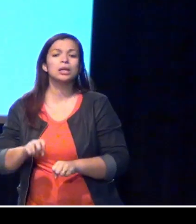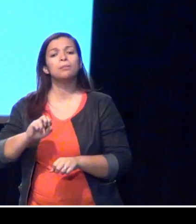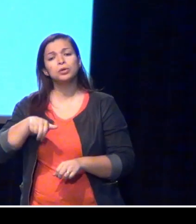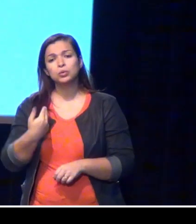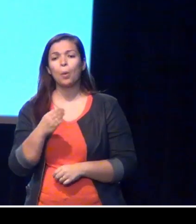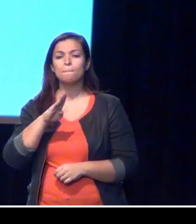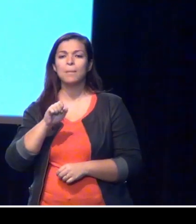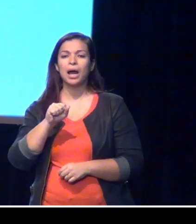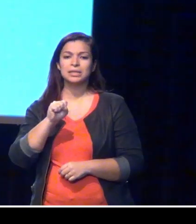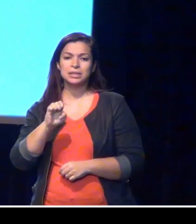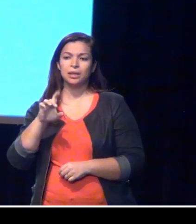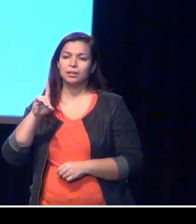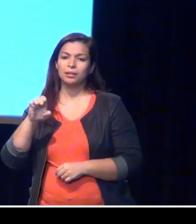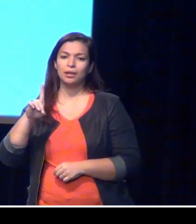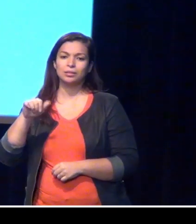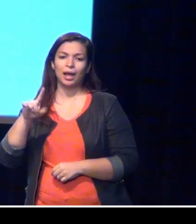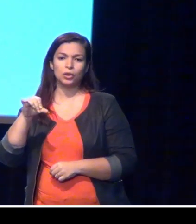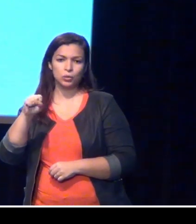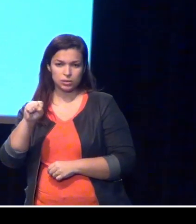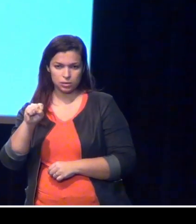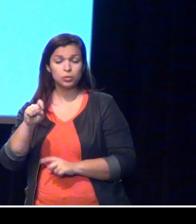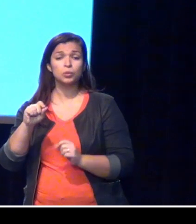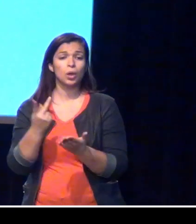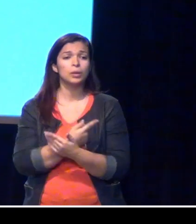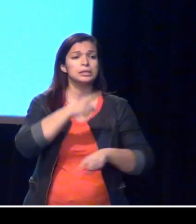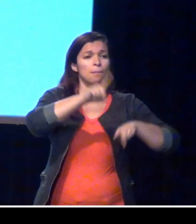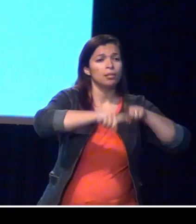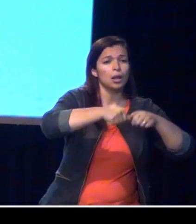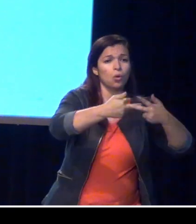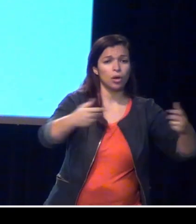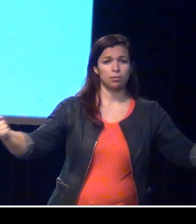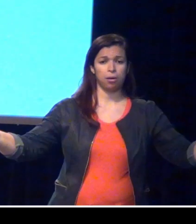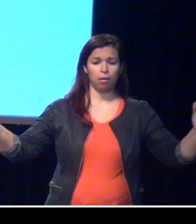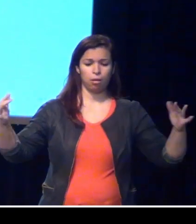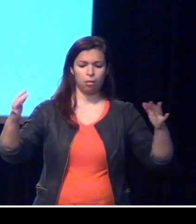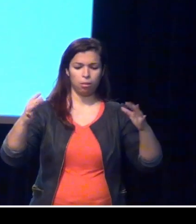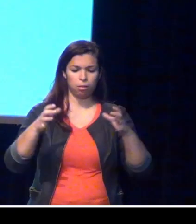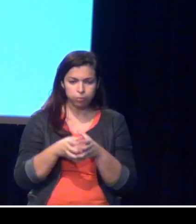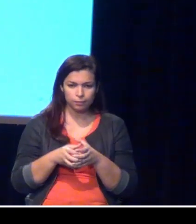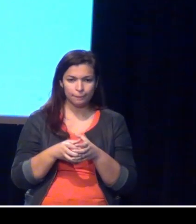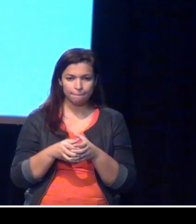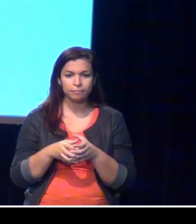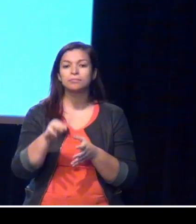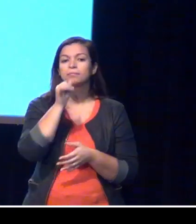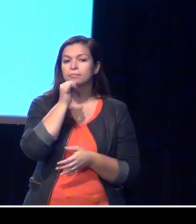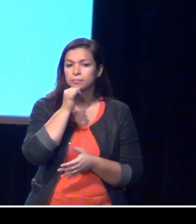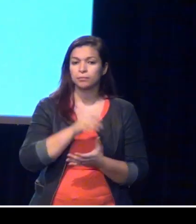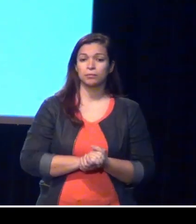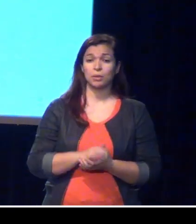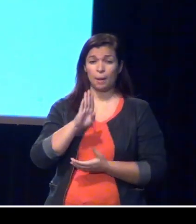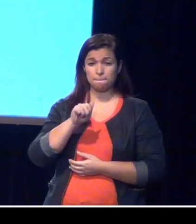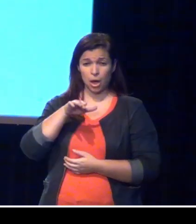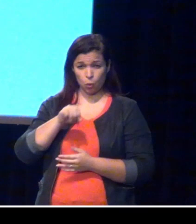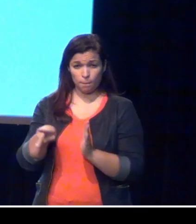de dados, né, em que esses materiais são disponibilizados. Por exemplo, o banco de teses e